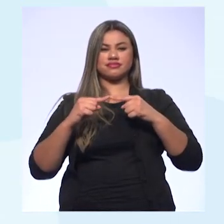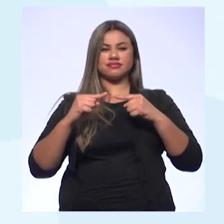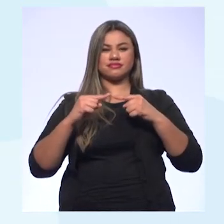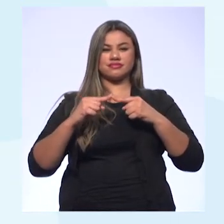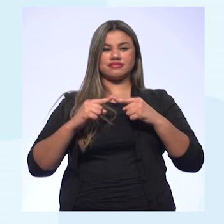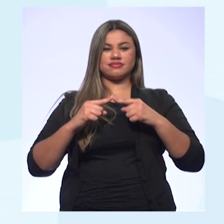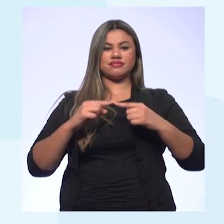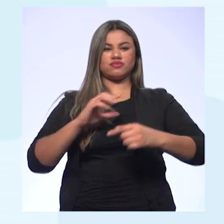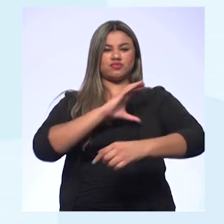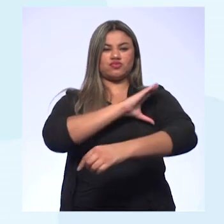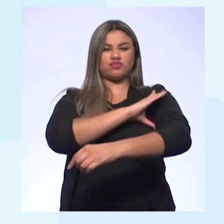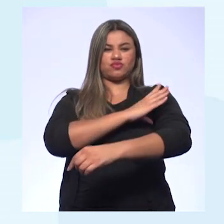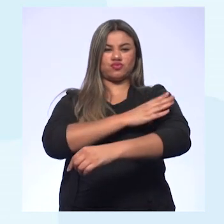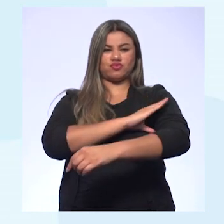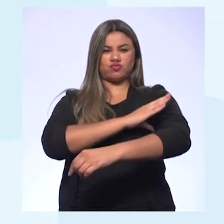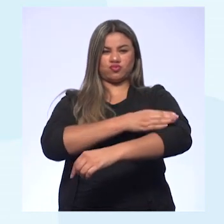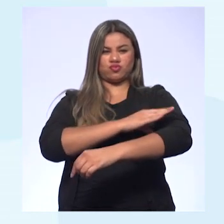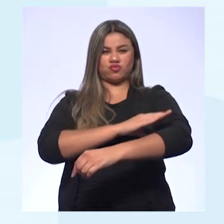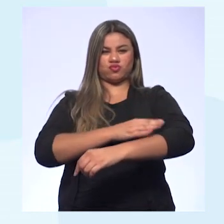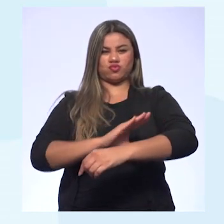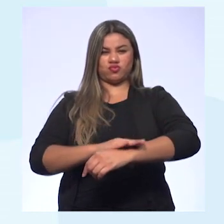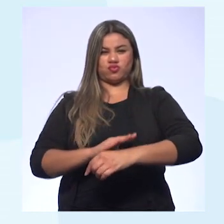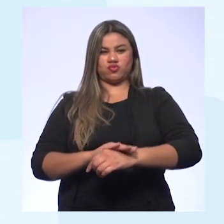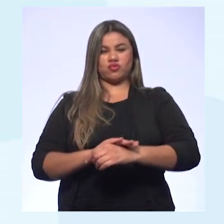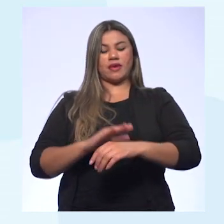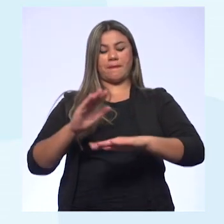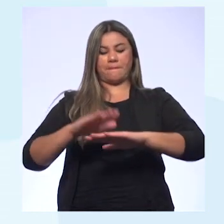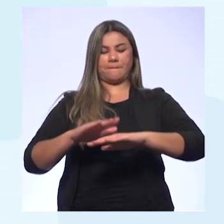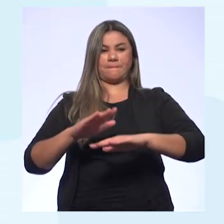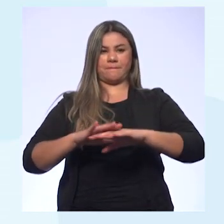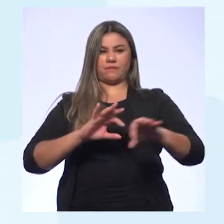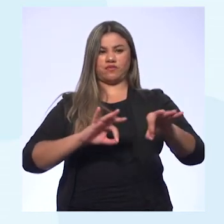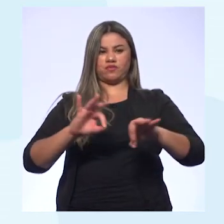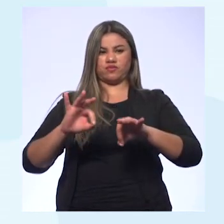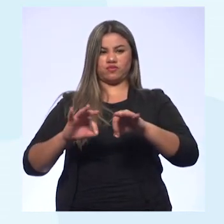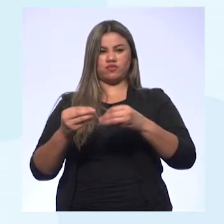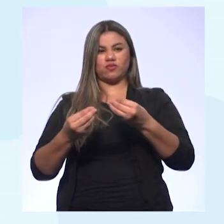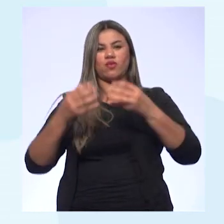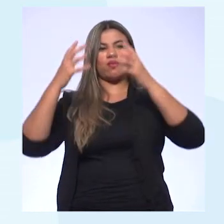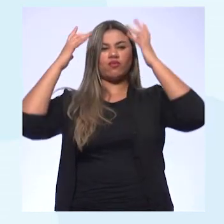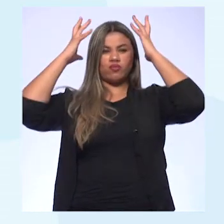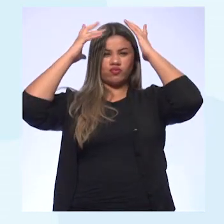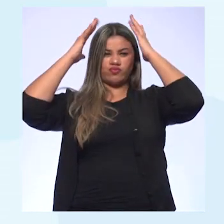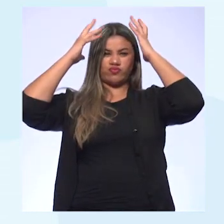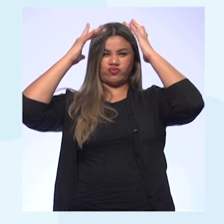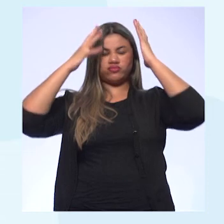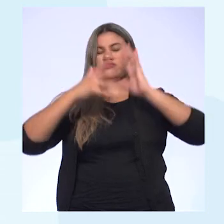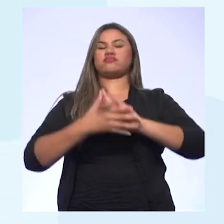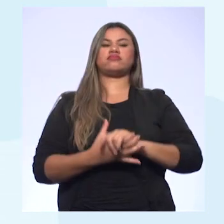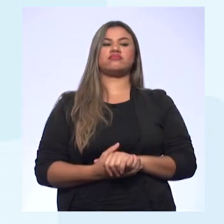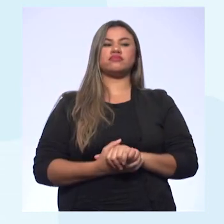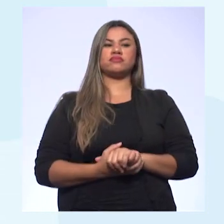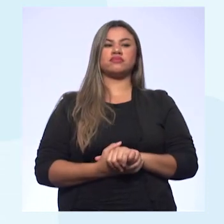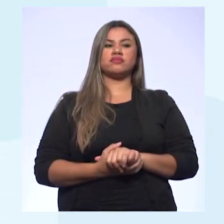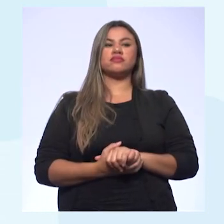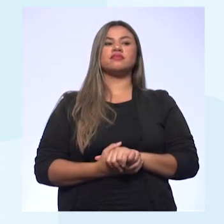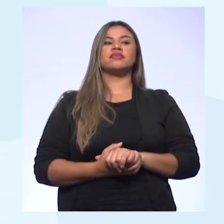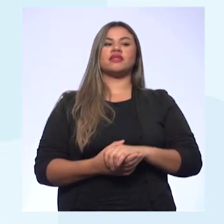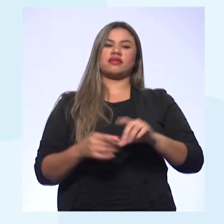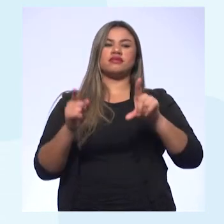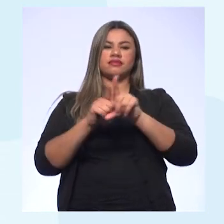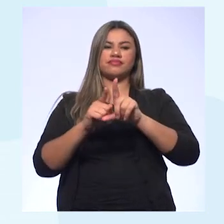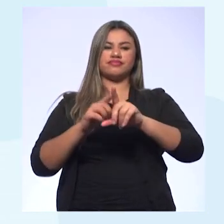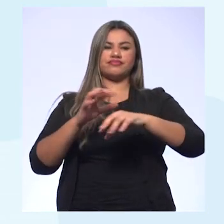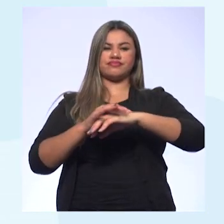contração voluntária, ou seja, você é que está no controle dele, por meio do seu cérebro, é claro, e conhecemos como carne, né, a